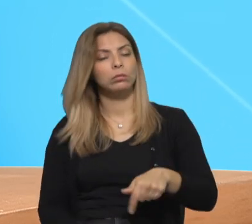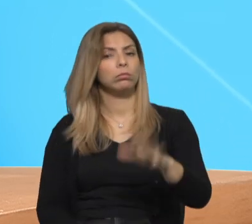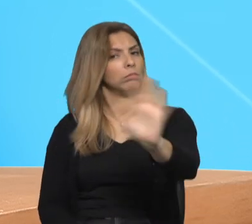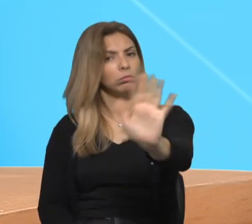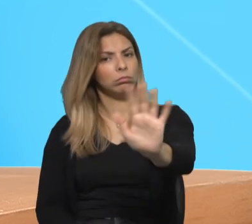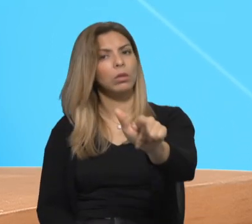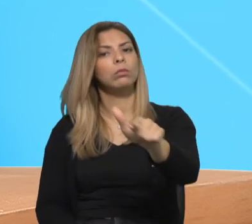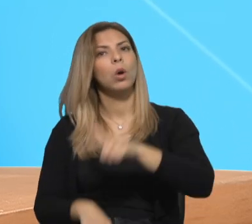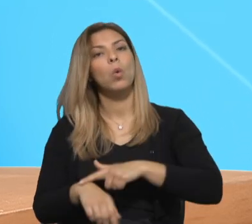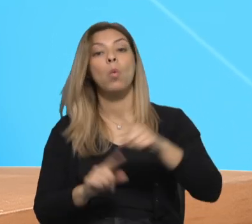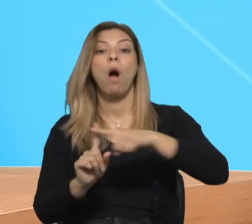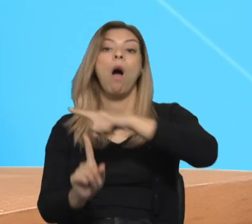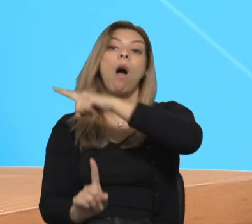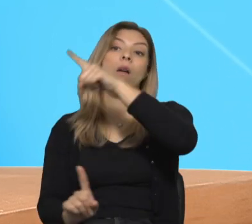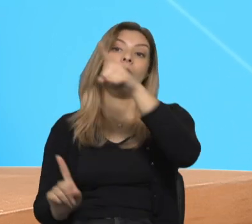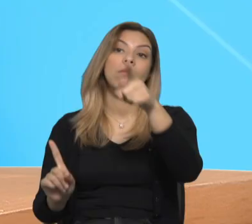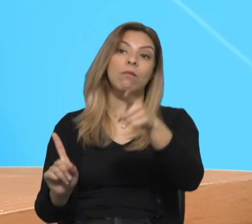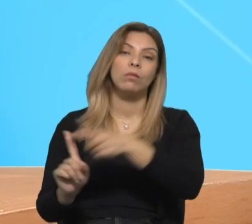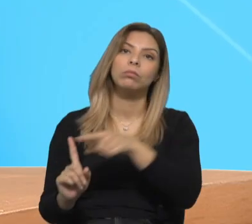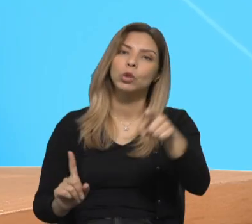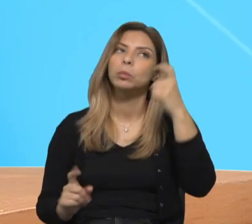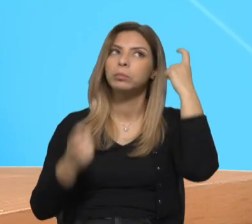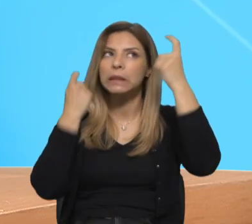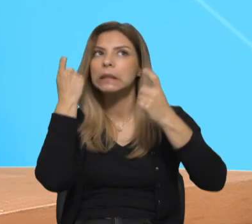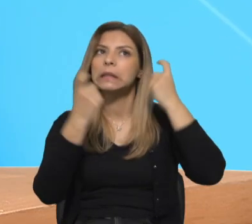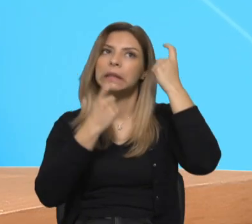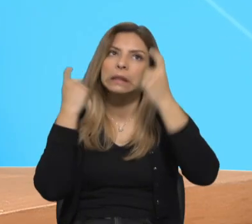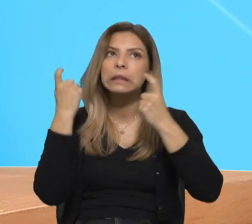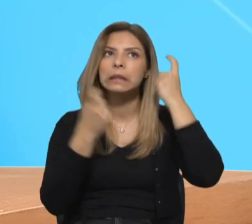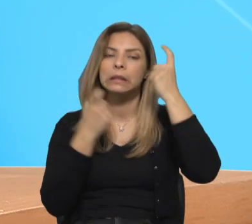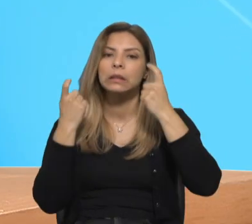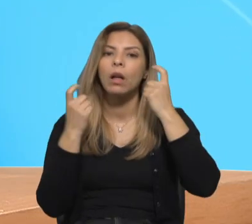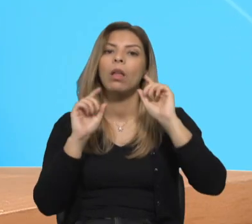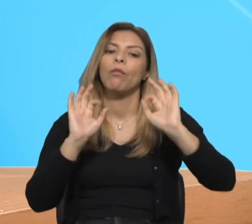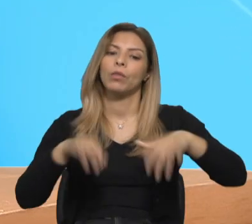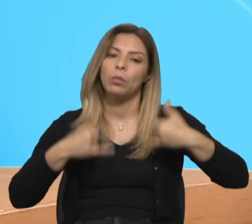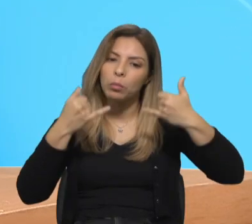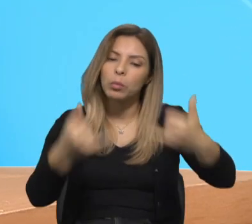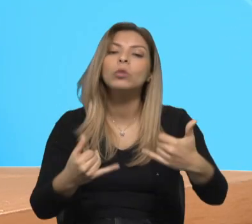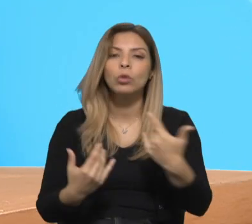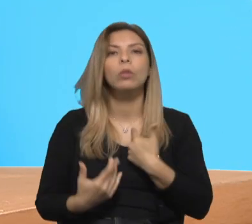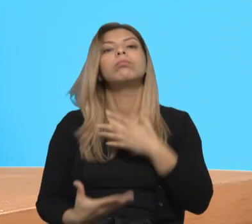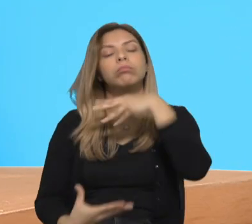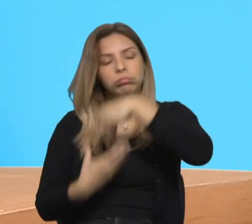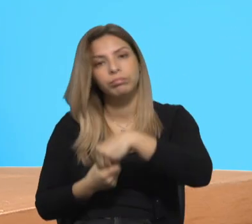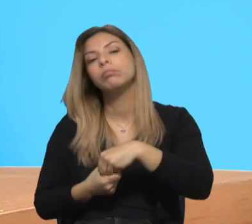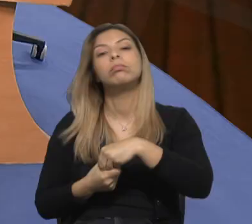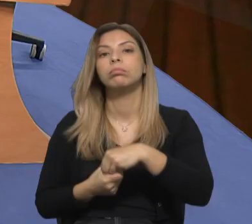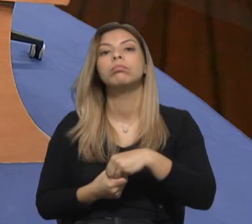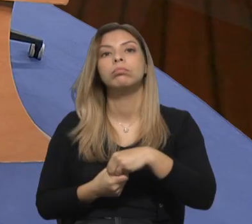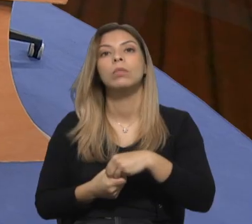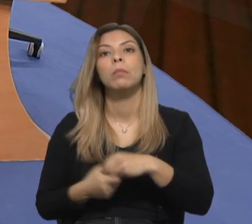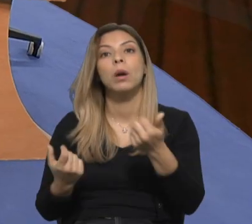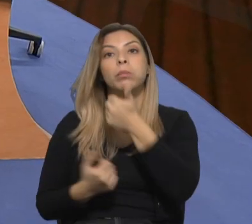Pronto, demorou um ano a pensar, para depois, ao fim de um ano, lhe dizer: pode contar comigo, faça de mim o que quiser. Mas tinha